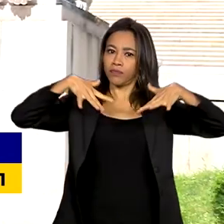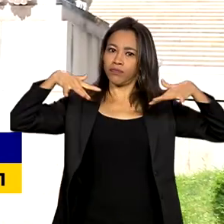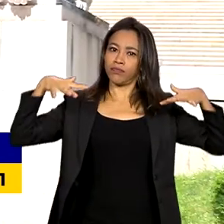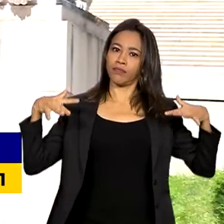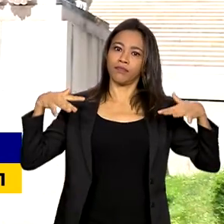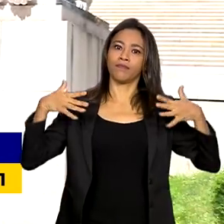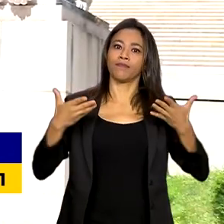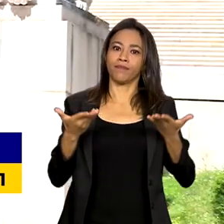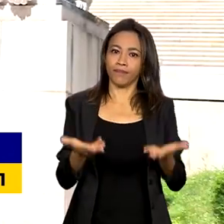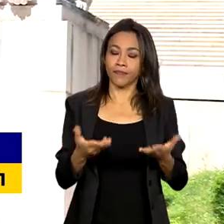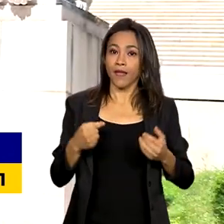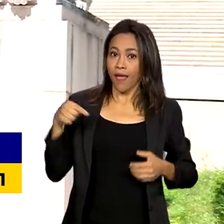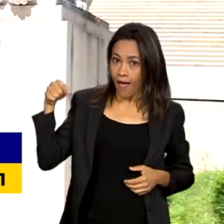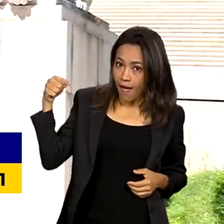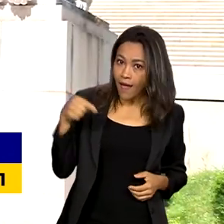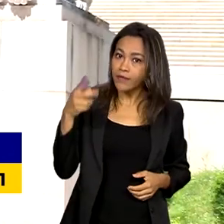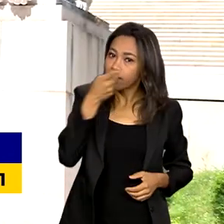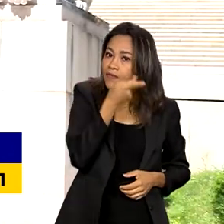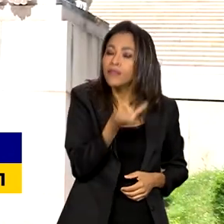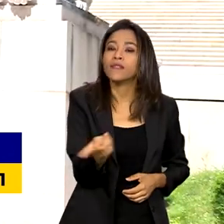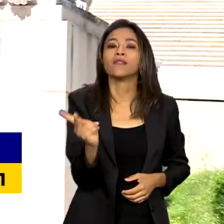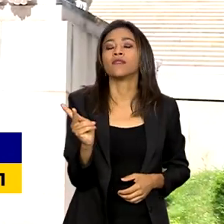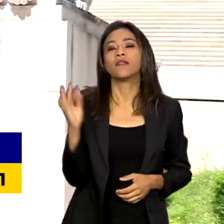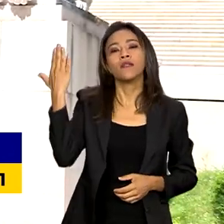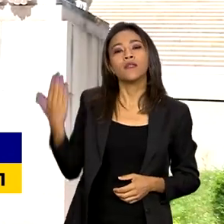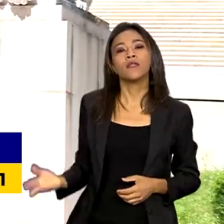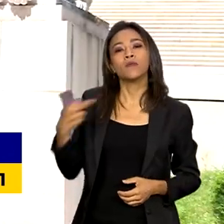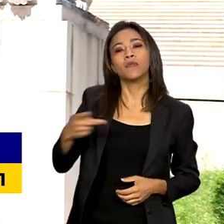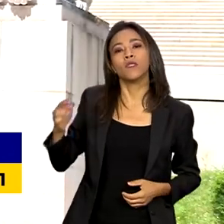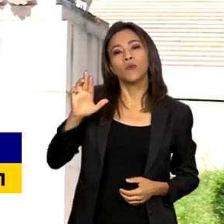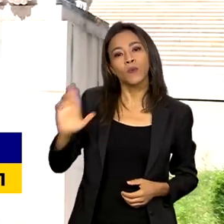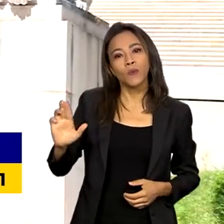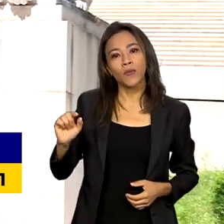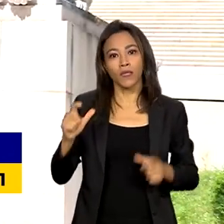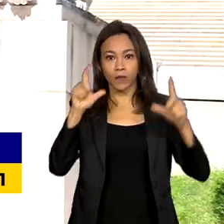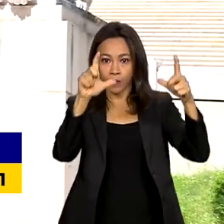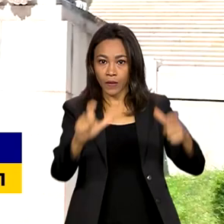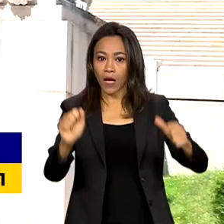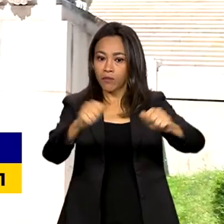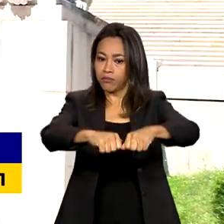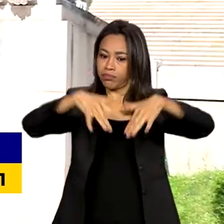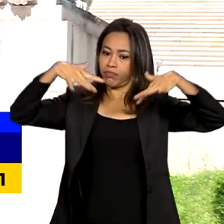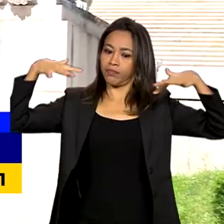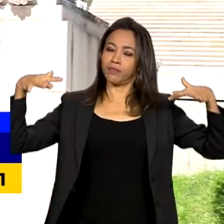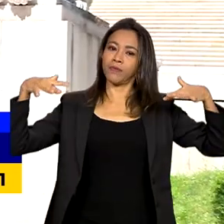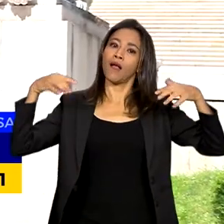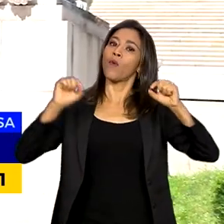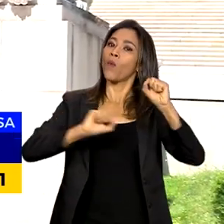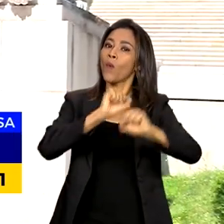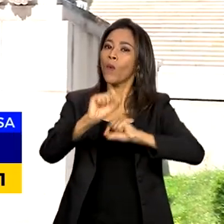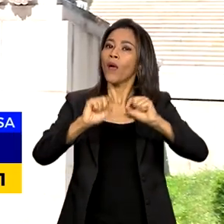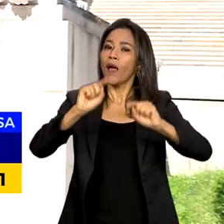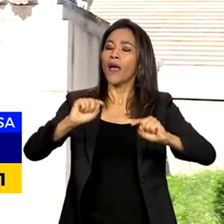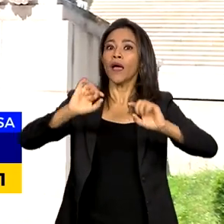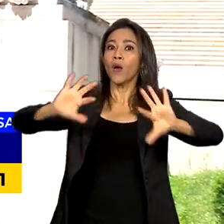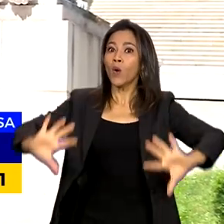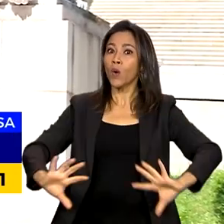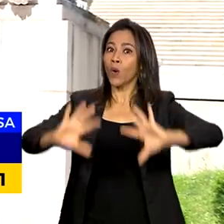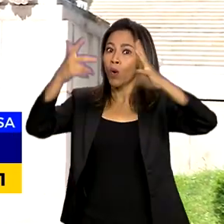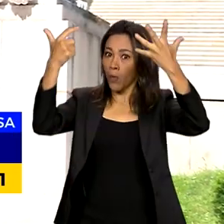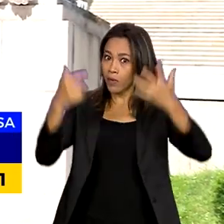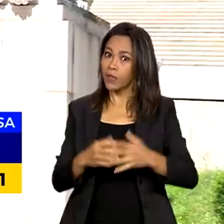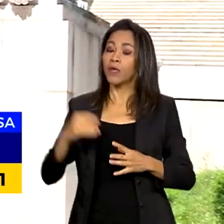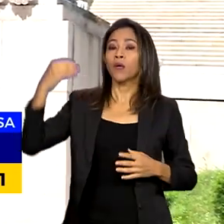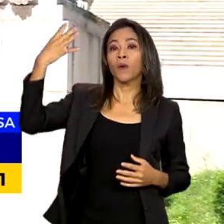E olha, essa visita do presidente Lula à Assembleia coincide com as comemorações do